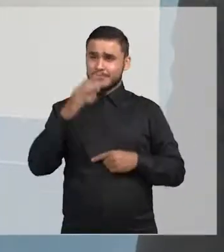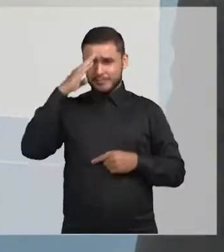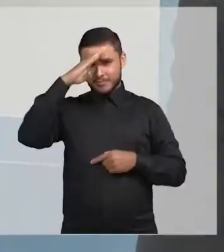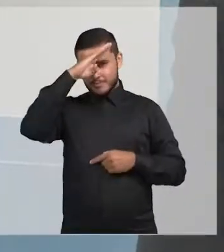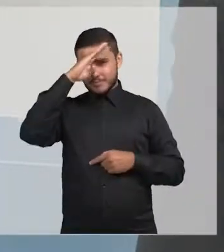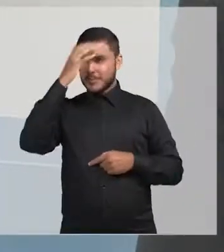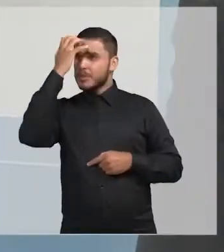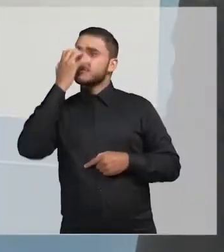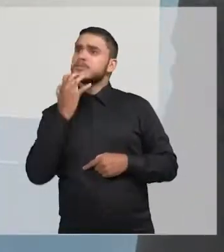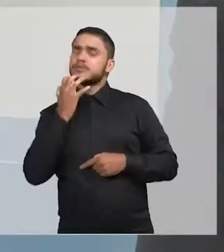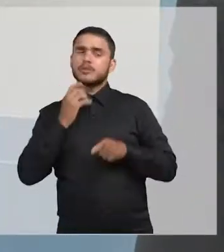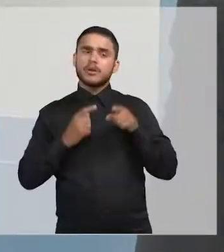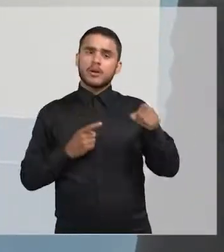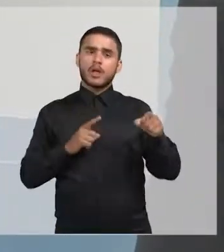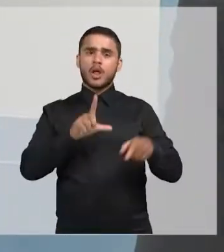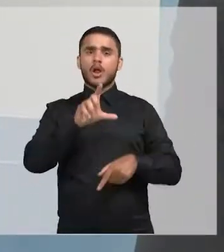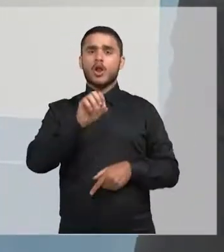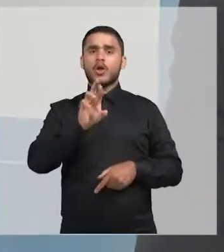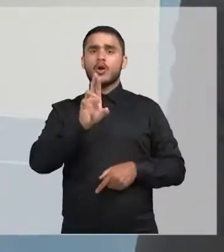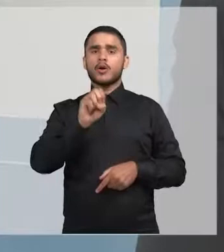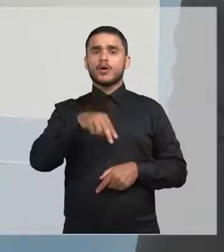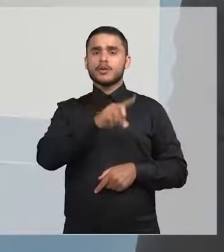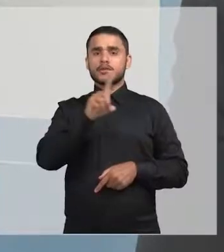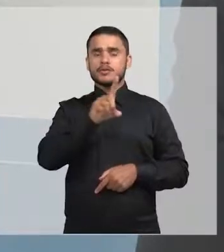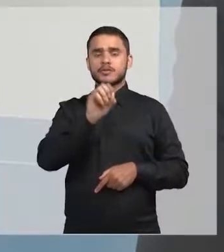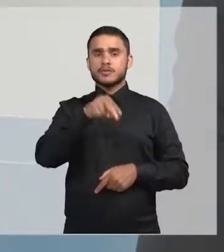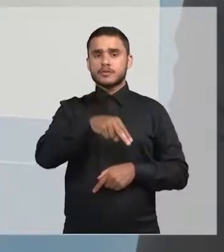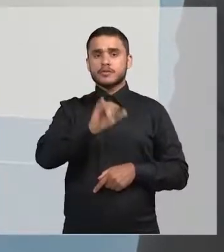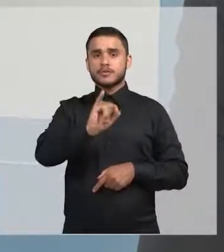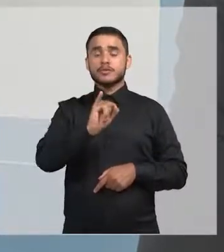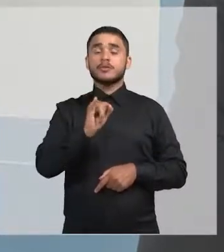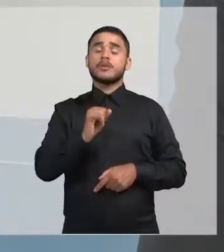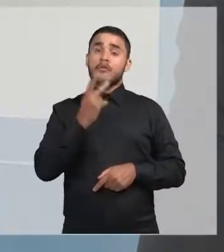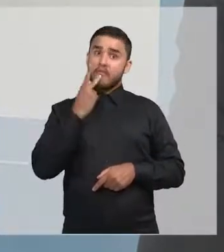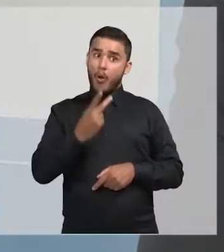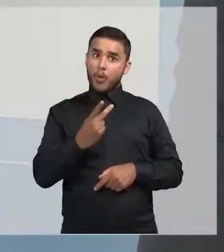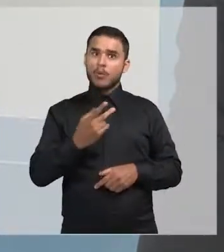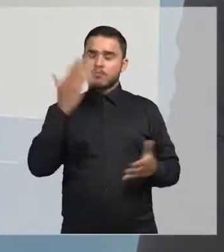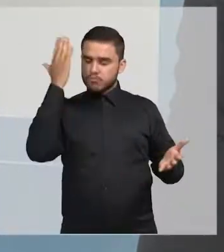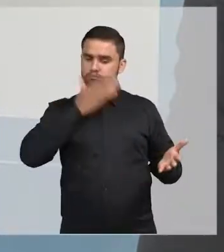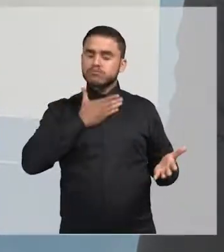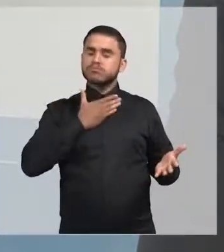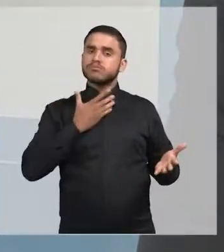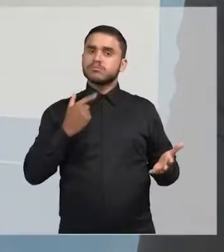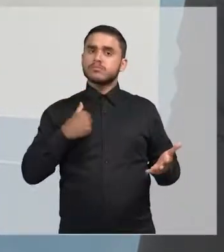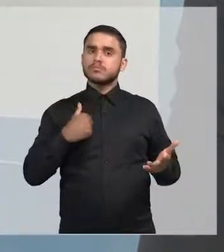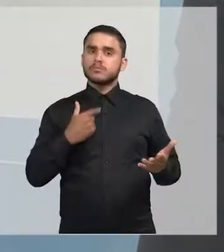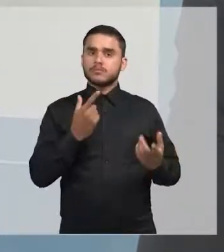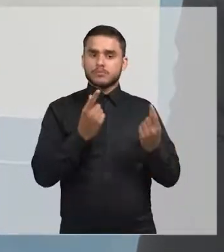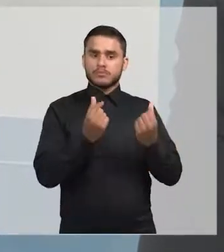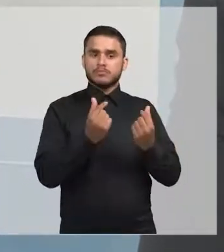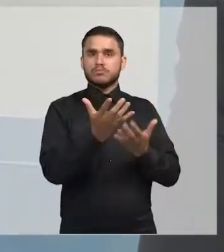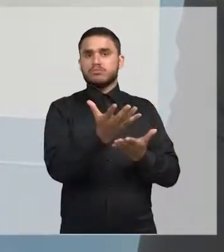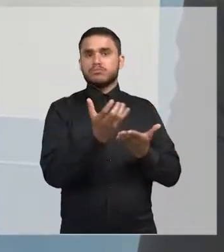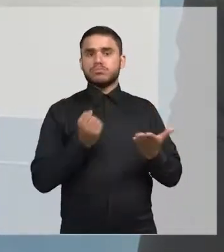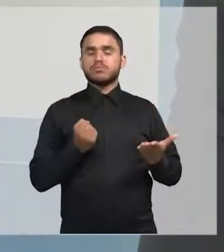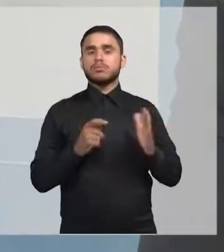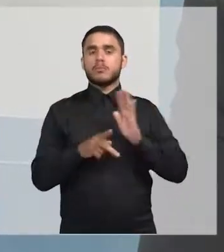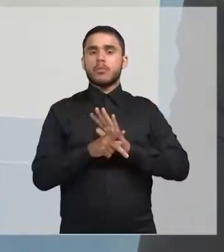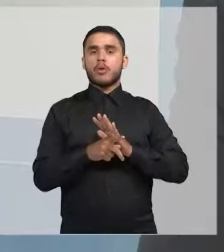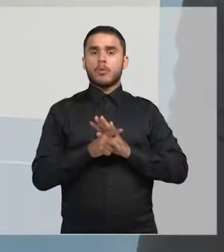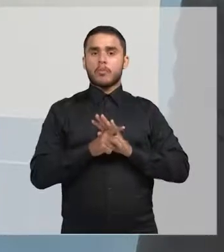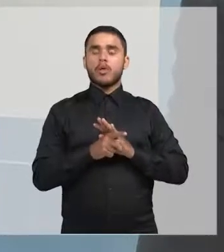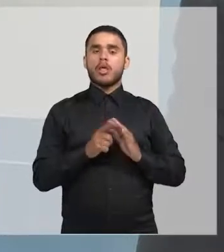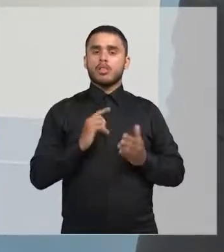da seriedade dos outros, porque o Lorenzoni admitiu que recebeu recurso de Caixa 2.